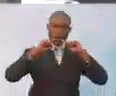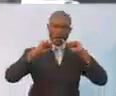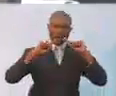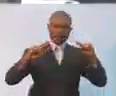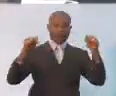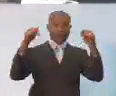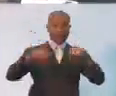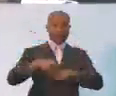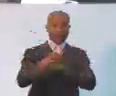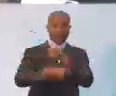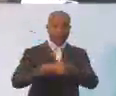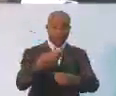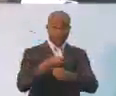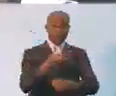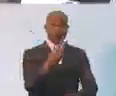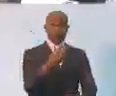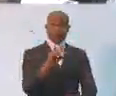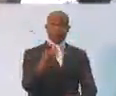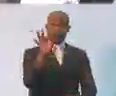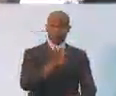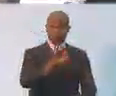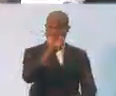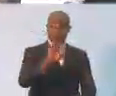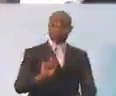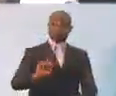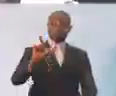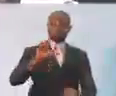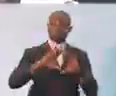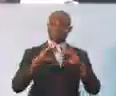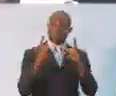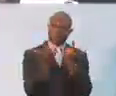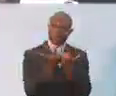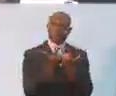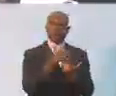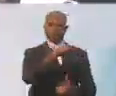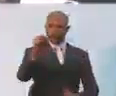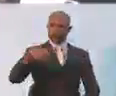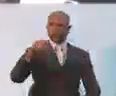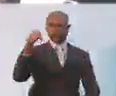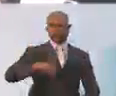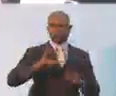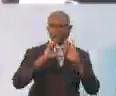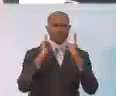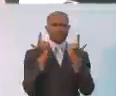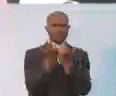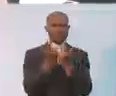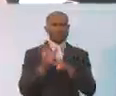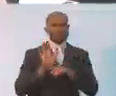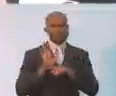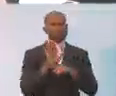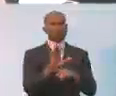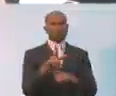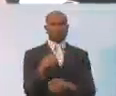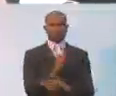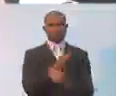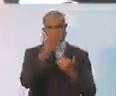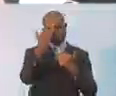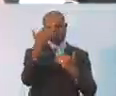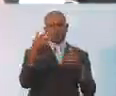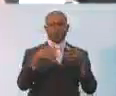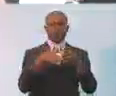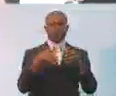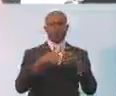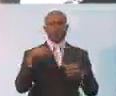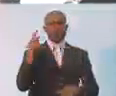esse ano, 20%, viu, não viu? A Câmara, esses 20% que vocês deram a mais, a gente agradece aos vereadores,